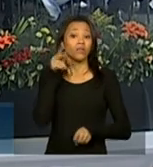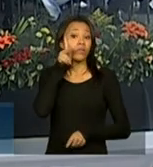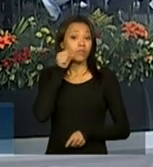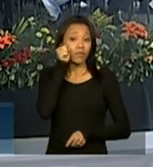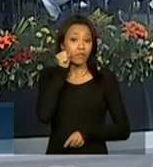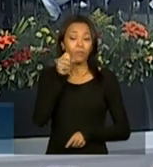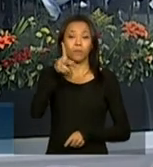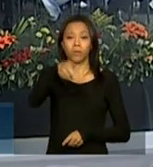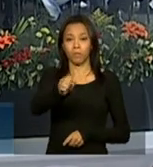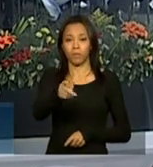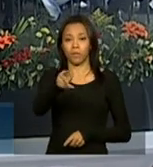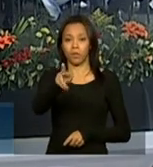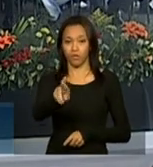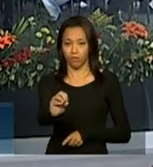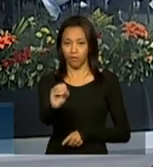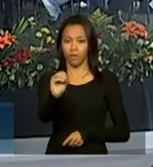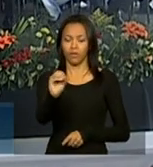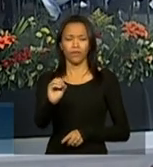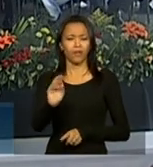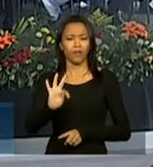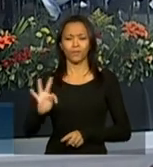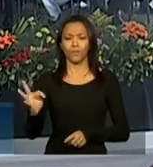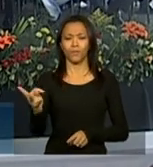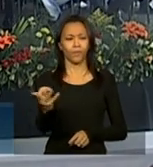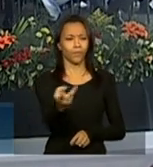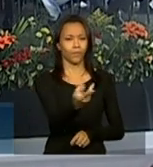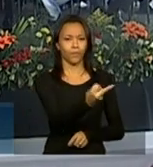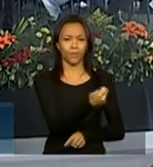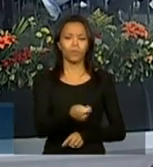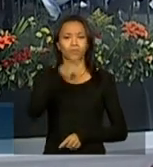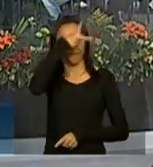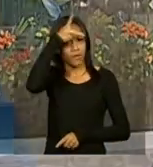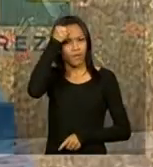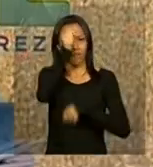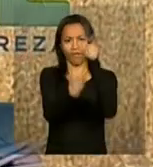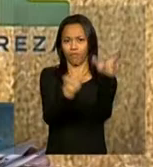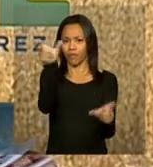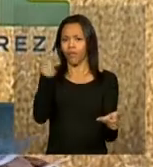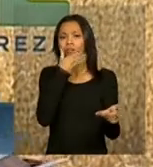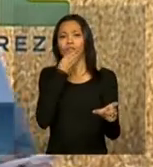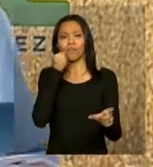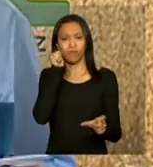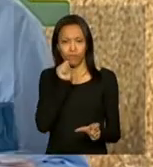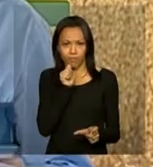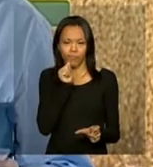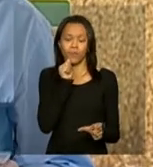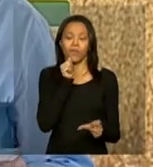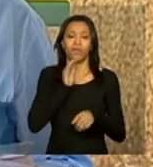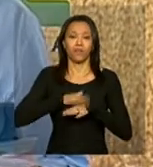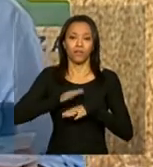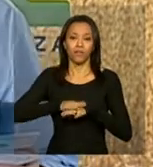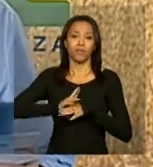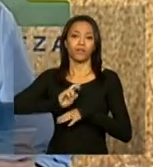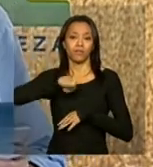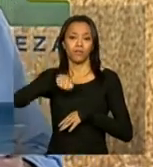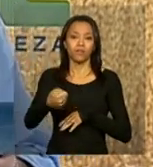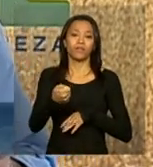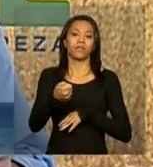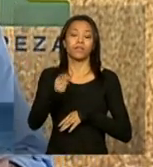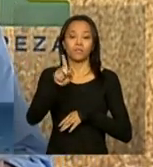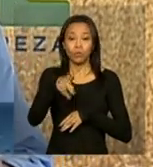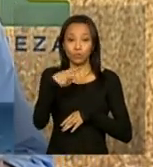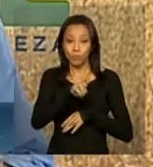Tax. Cumprimento todos os senhores prefeitos e prefeitas, em nome do prefeito